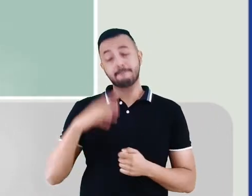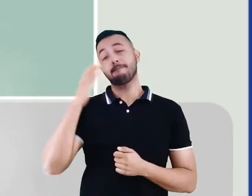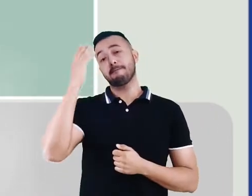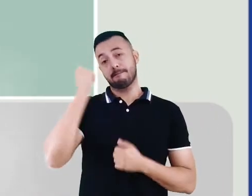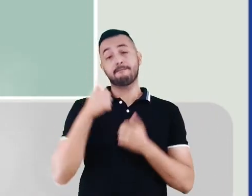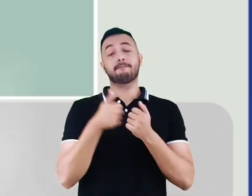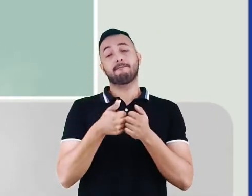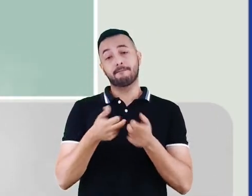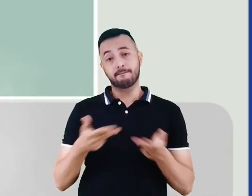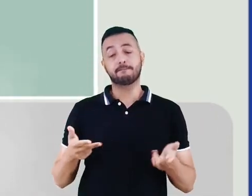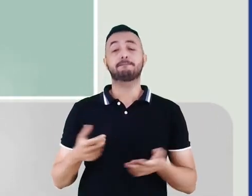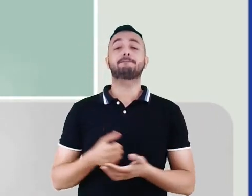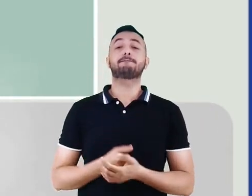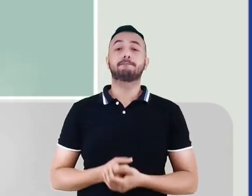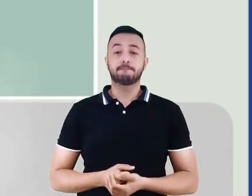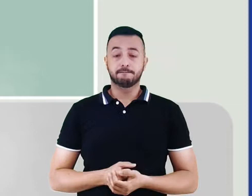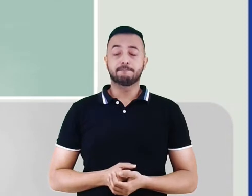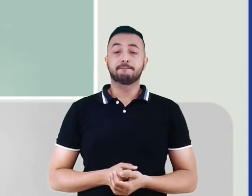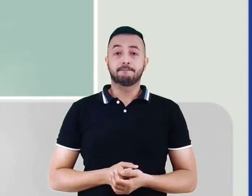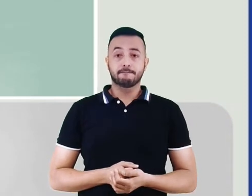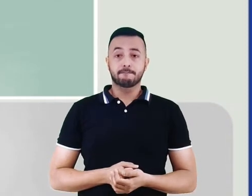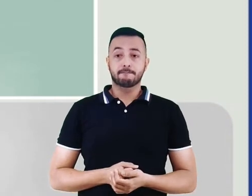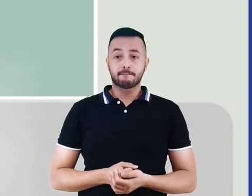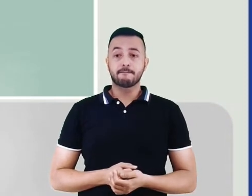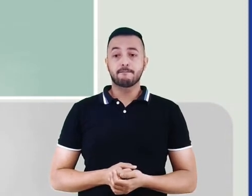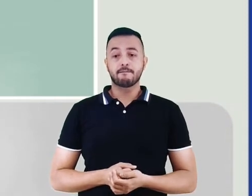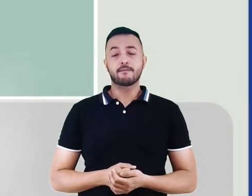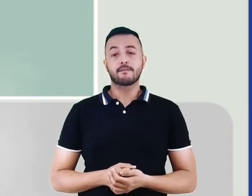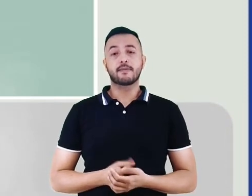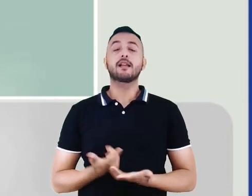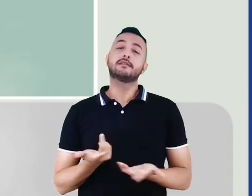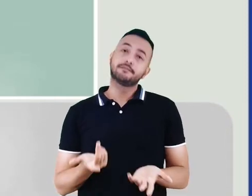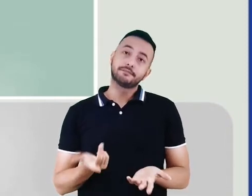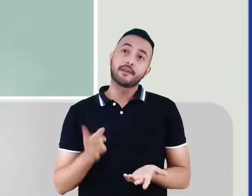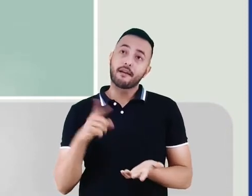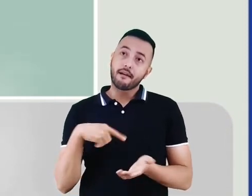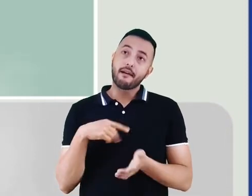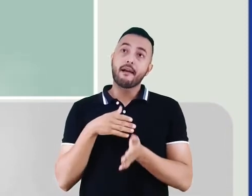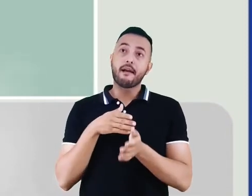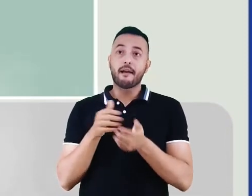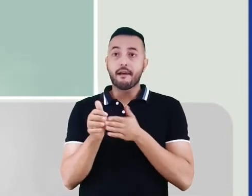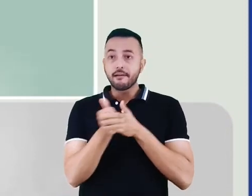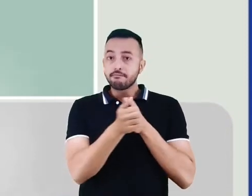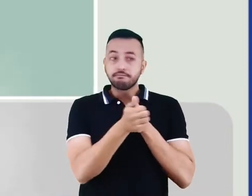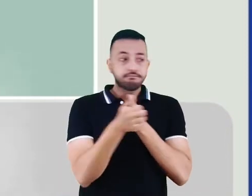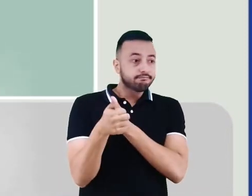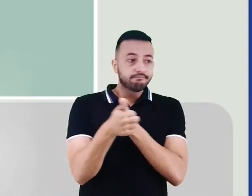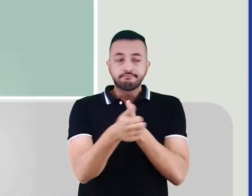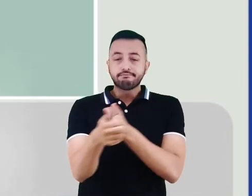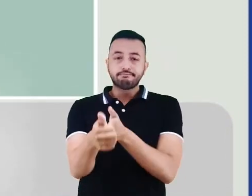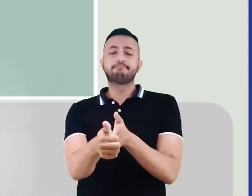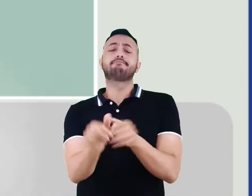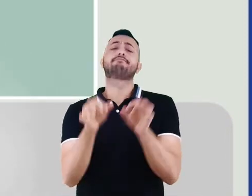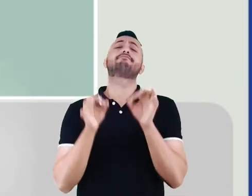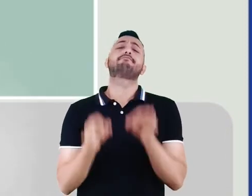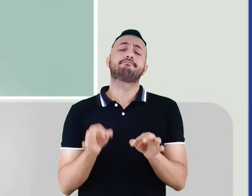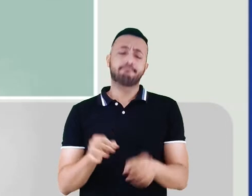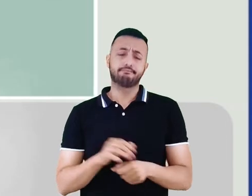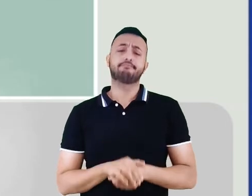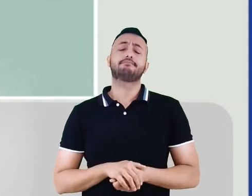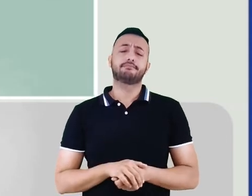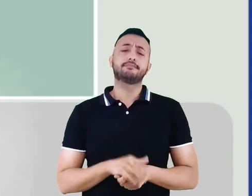dessas coisas? Para nos dar orientação. Isso mesmo, para nós sabermos